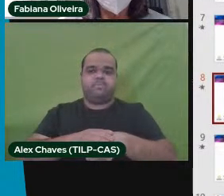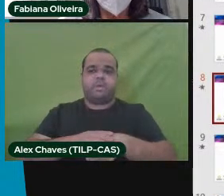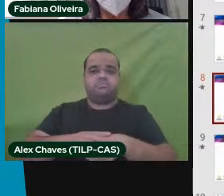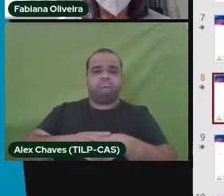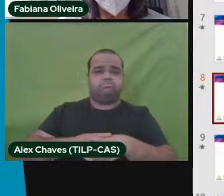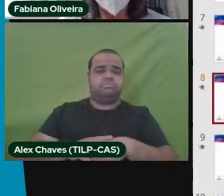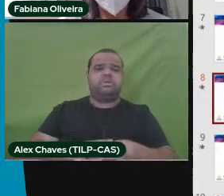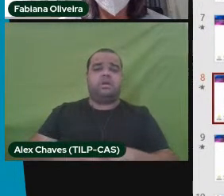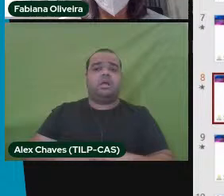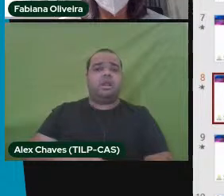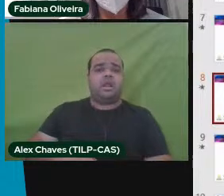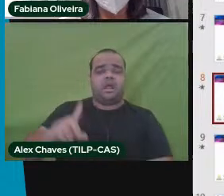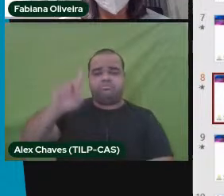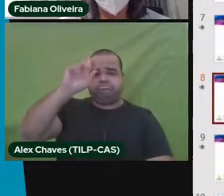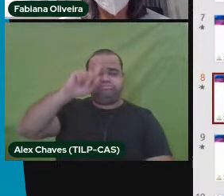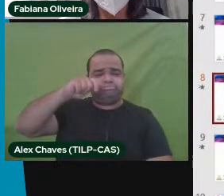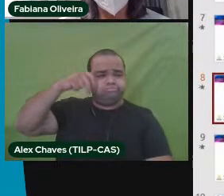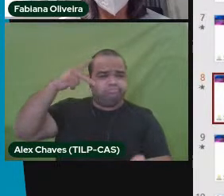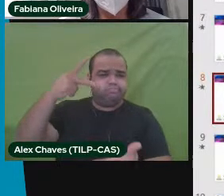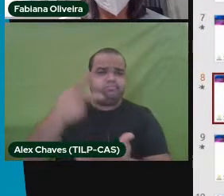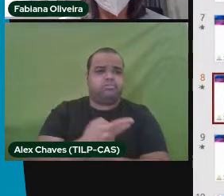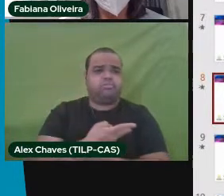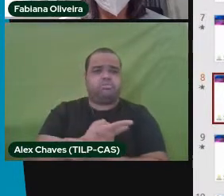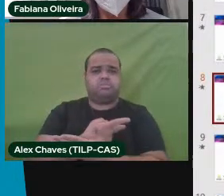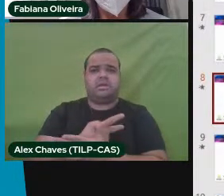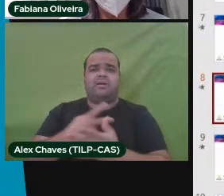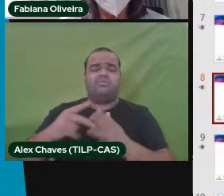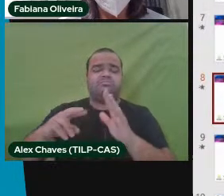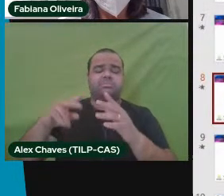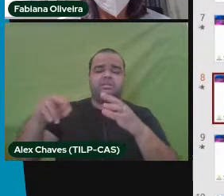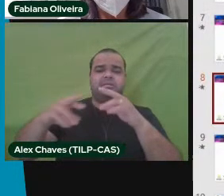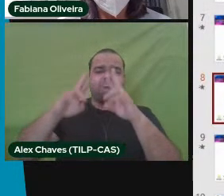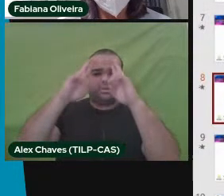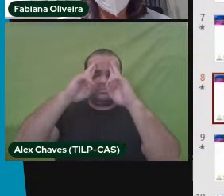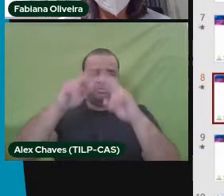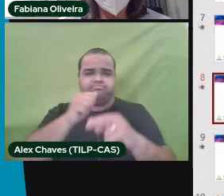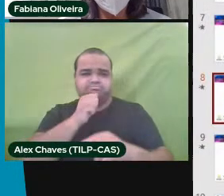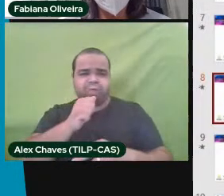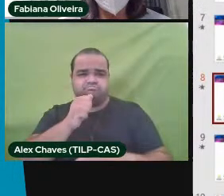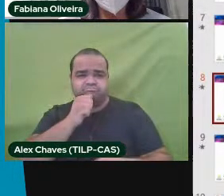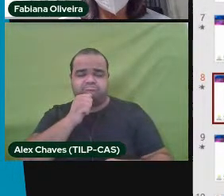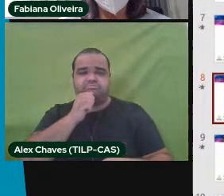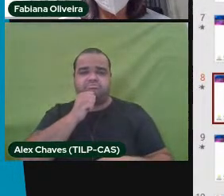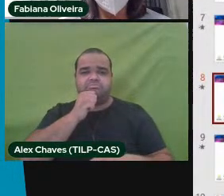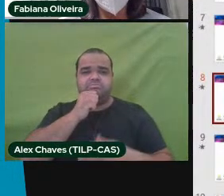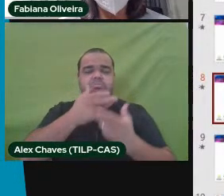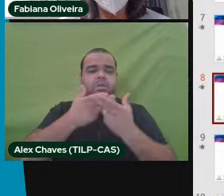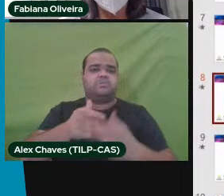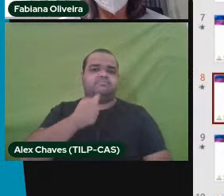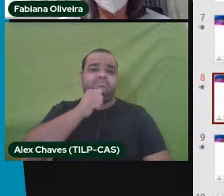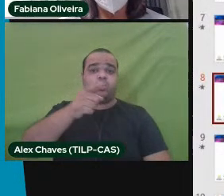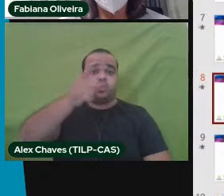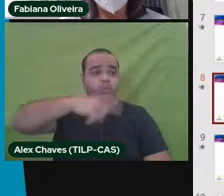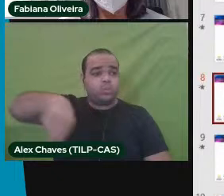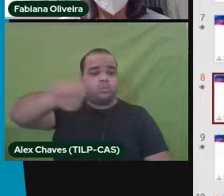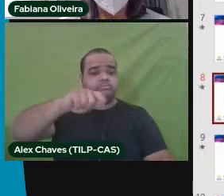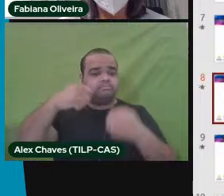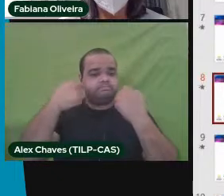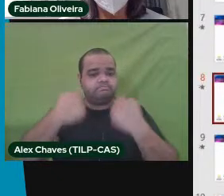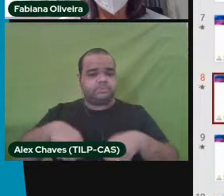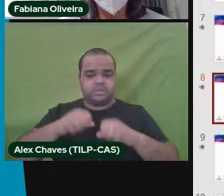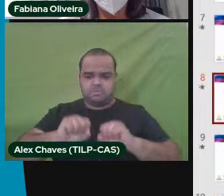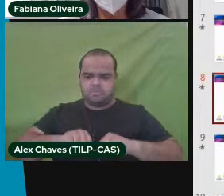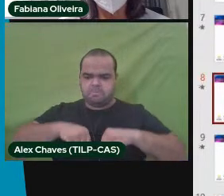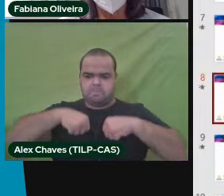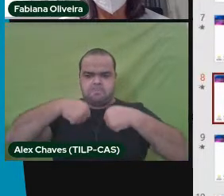daquela relação que se constrói no desrespeito, na intolerância. Nós precisamos de atitudes que